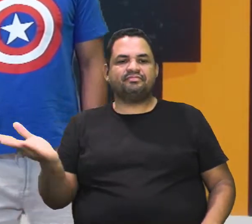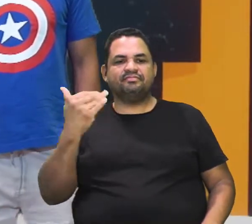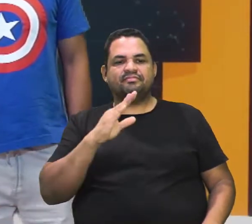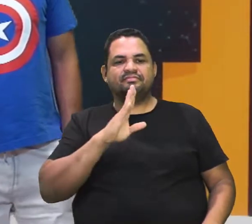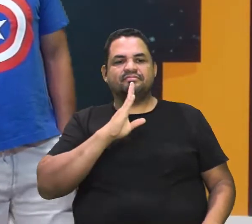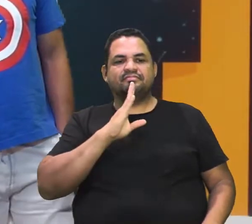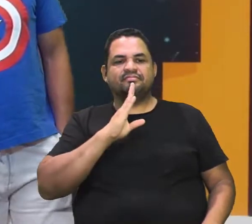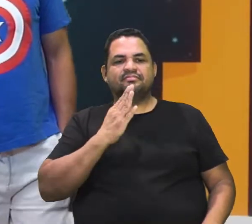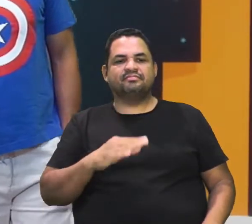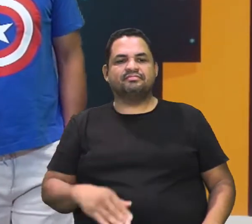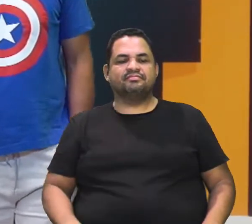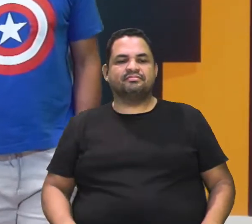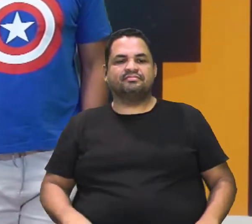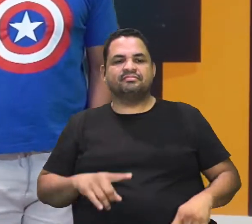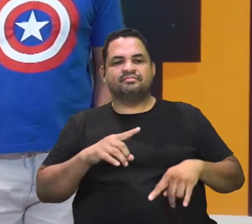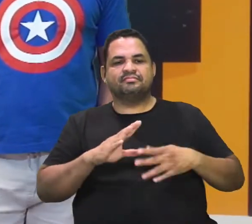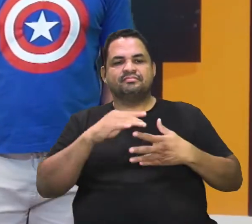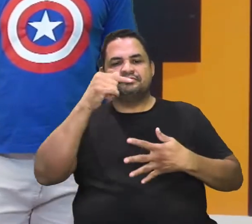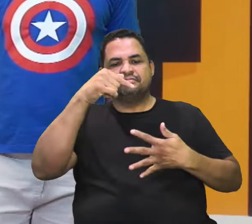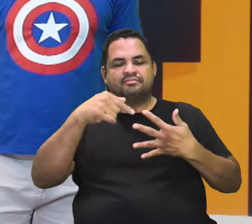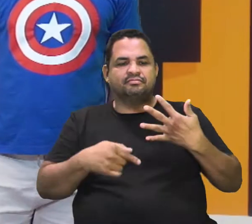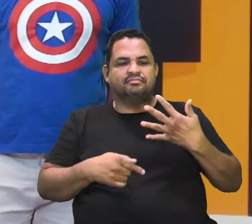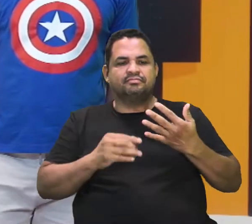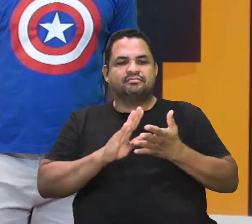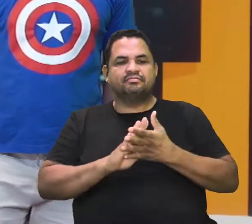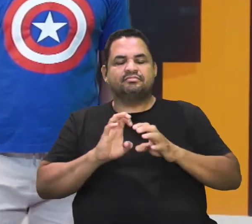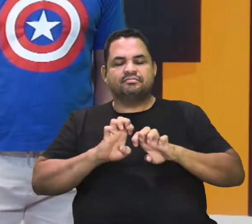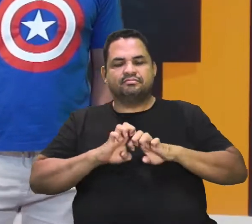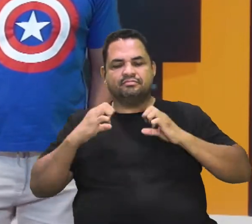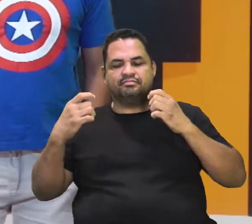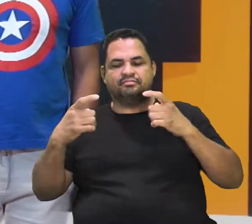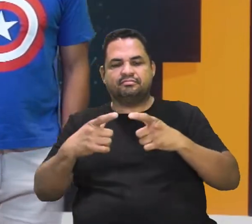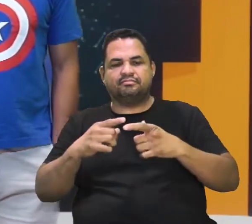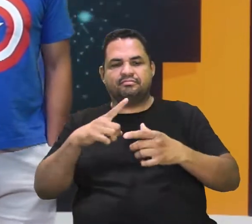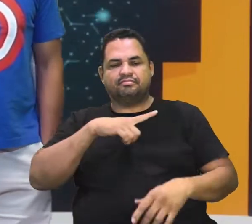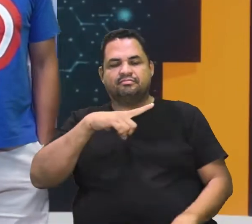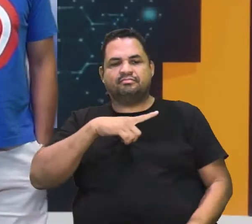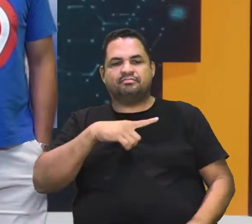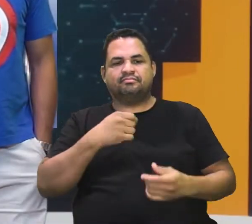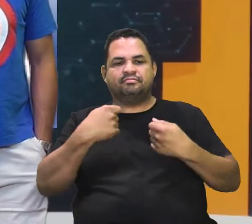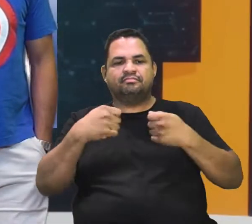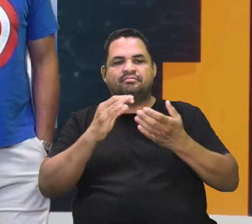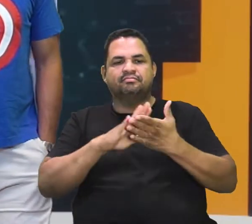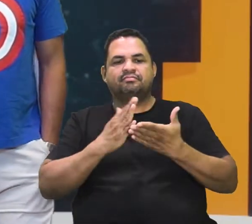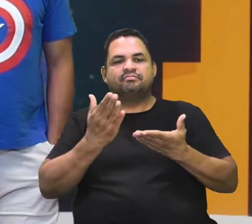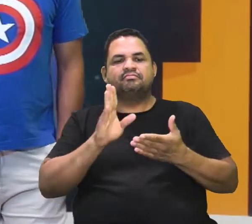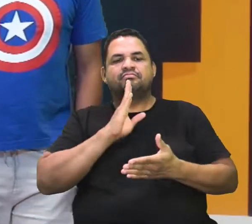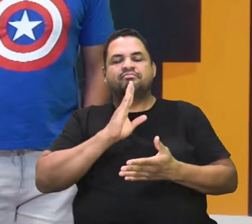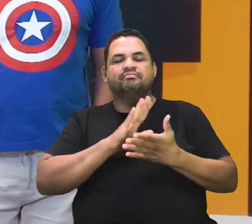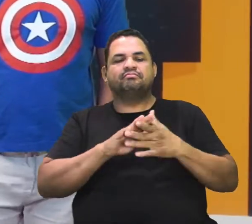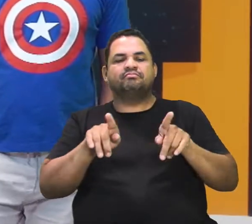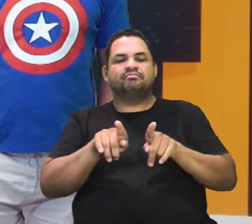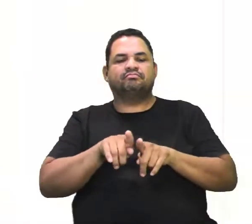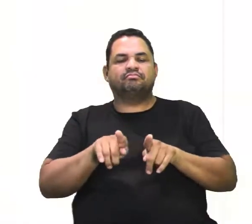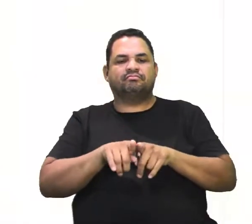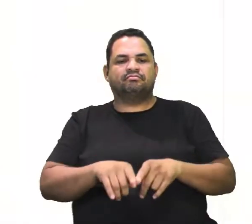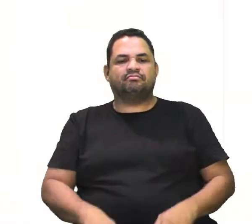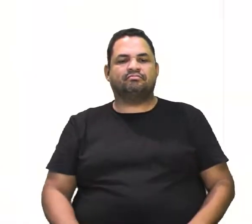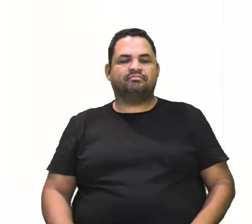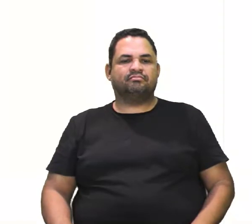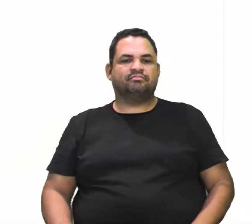então, conhecendo agora os elementos de uma elipse, assim como a gente conheceu na parábola, agora a gente vai precisar conhecer da elipse também. Olha